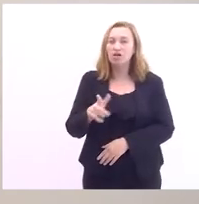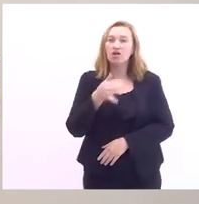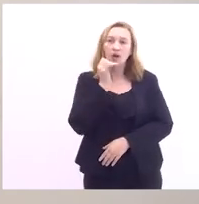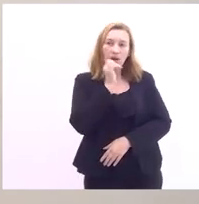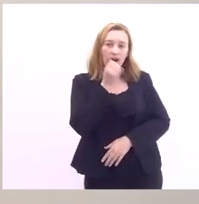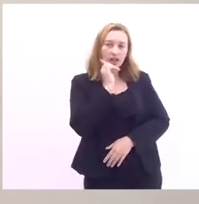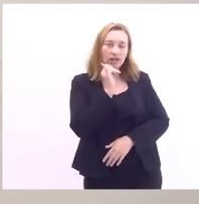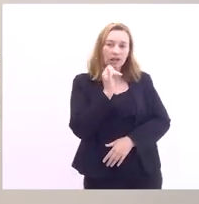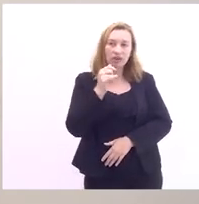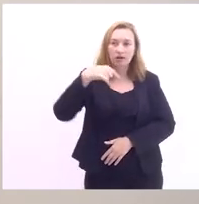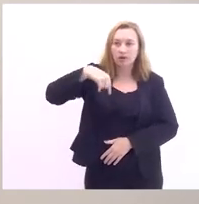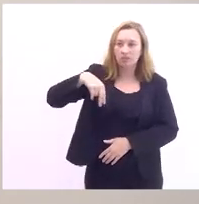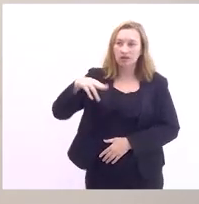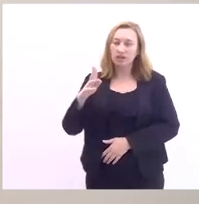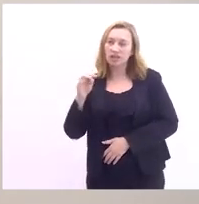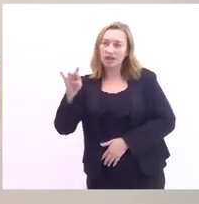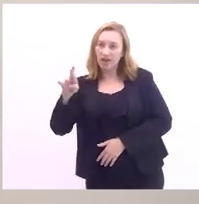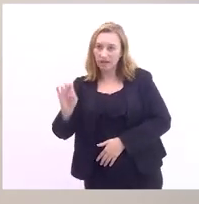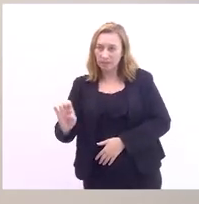ao Guilherme Brasil.